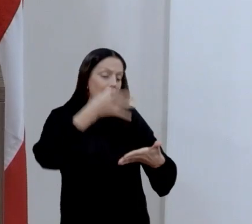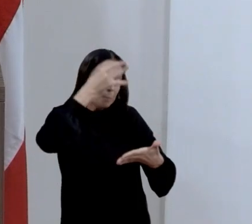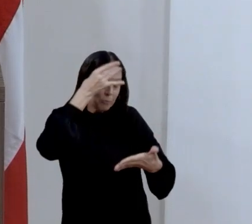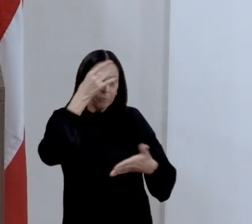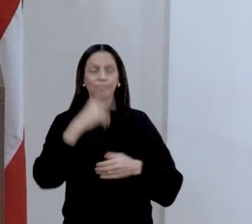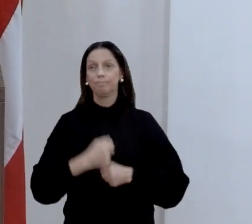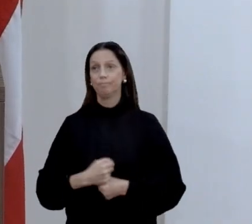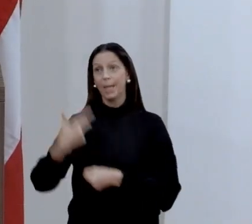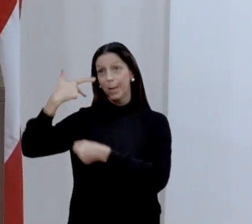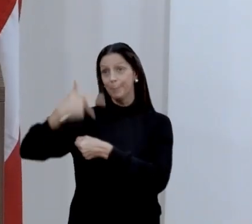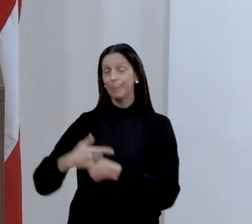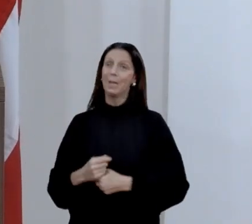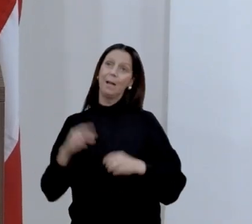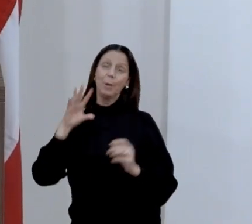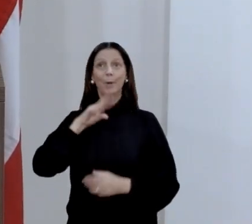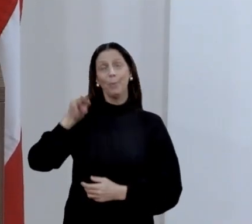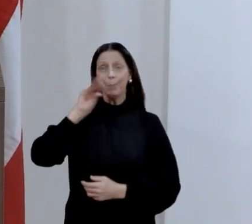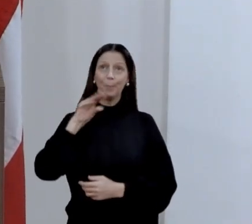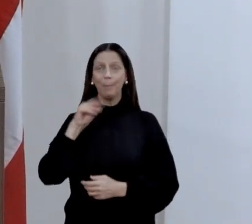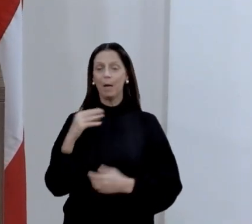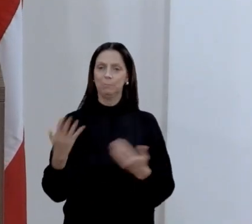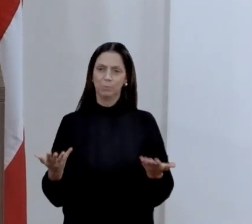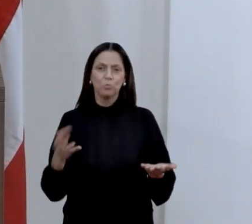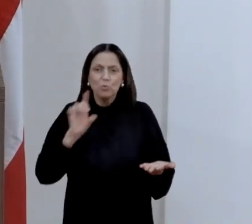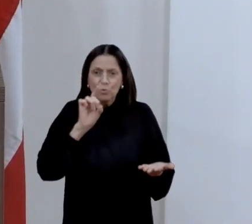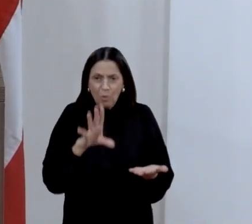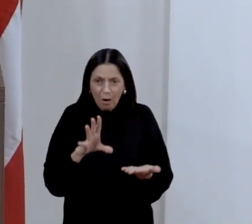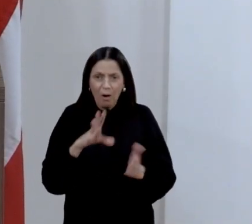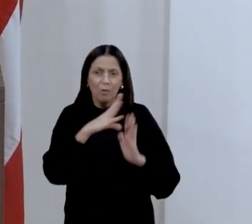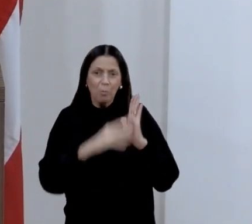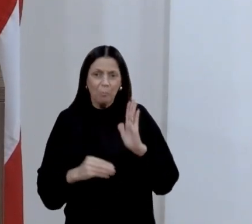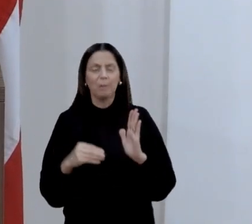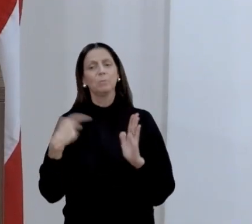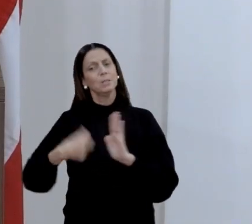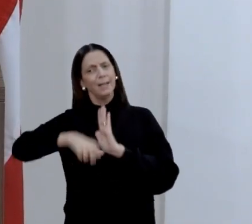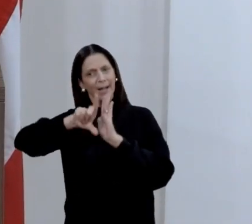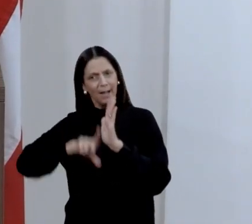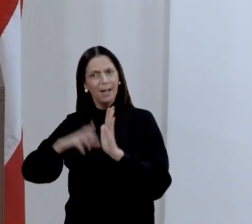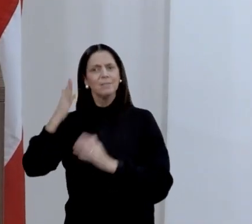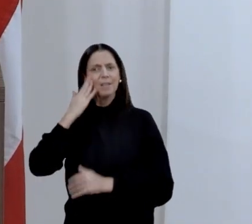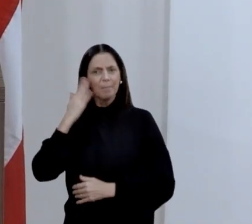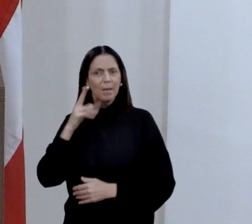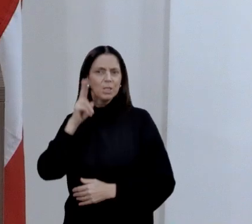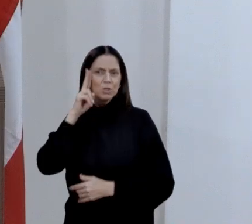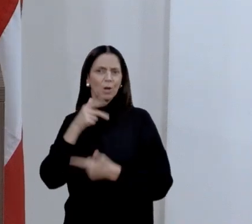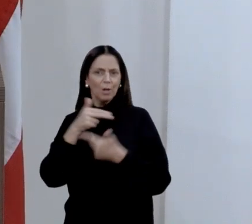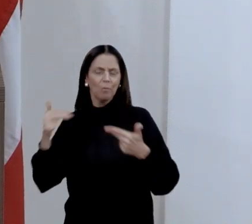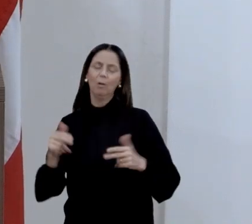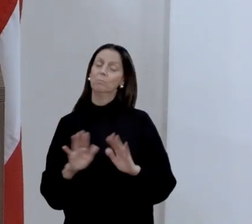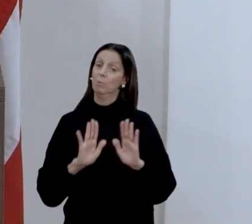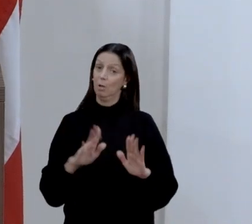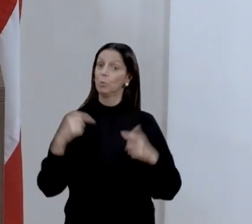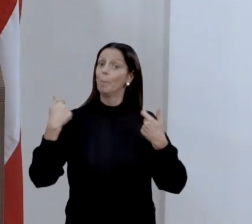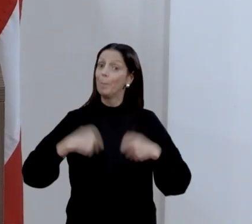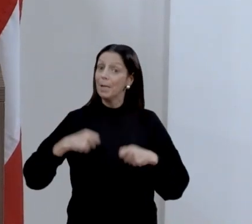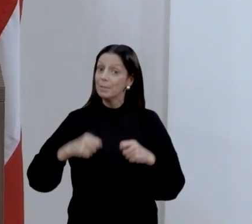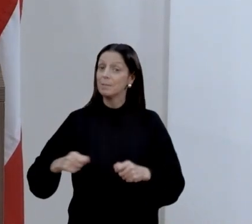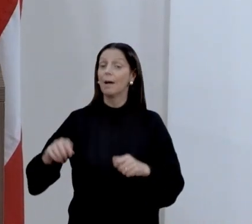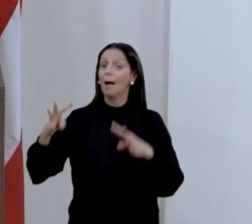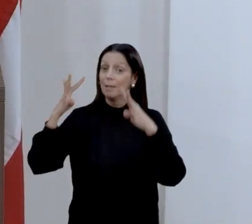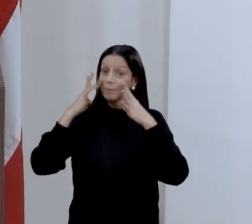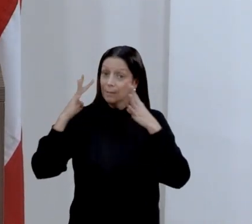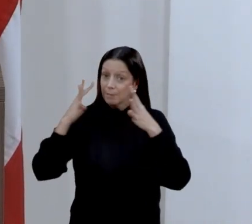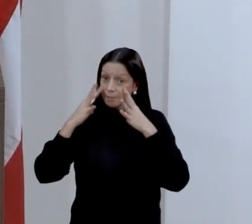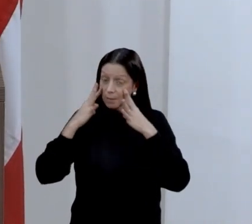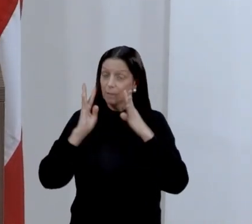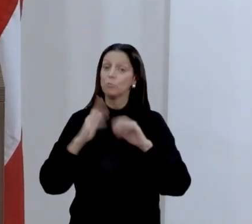ai disso que eu estou falando aqui não acontecer. Por isso que eu acho bom o senhor se antenar, conversar com o Menestrina e garantir que tenha lá